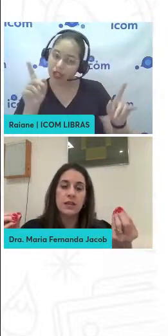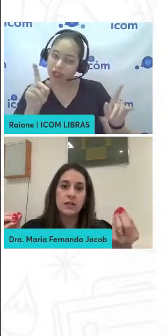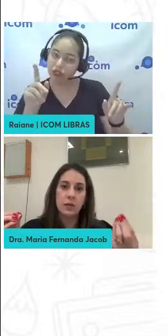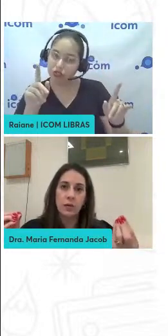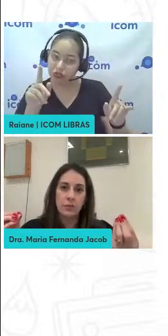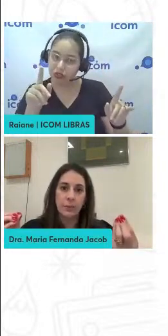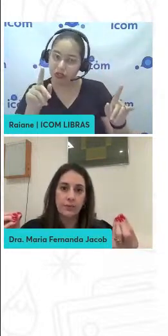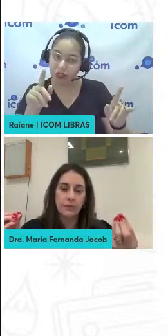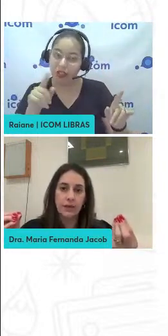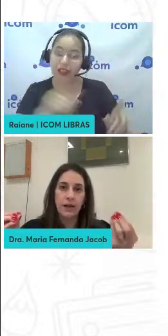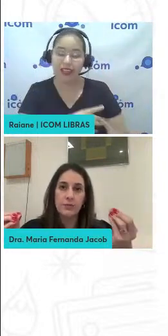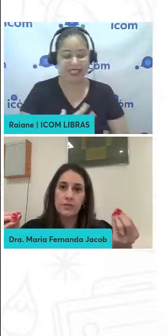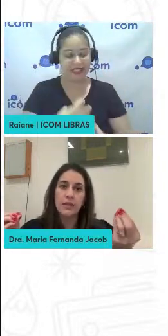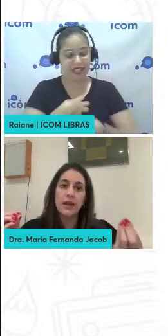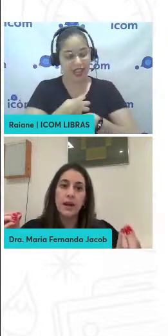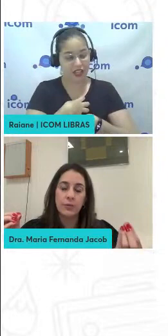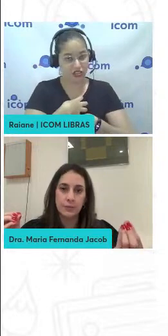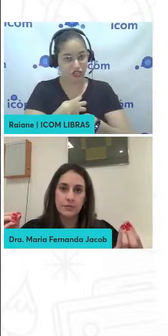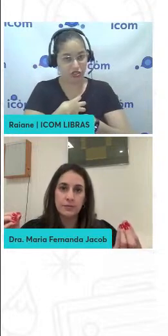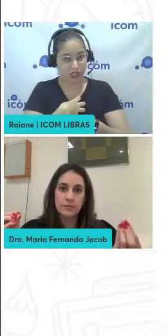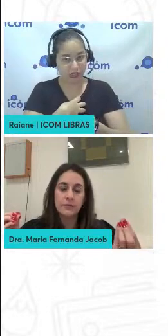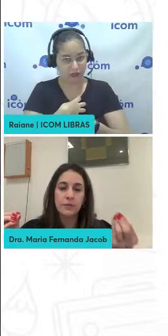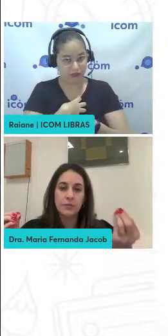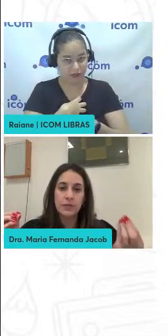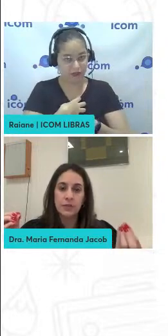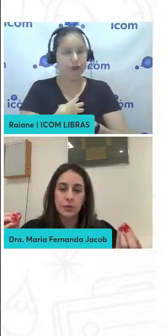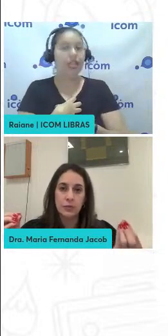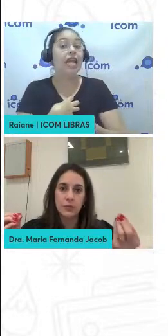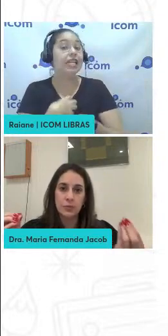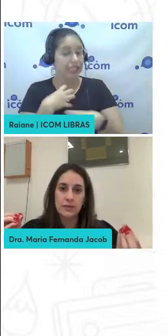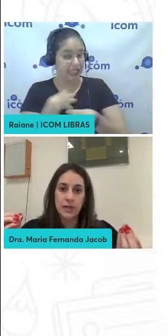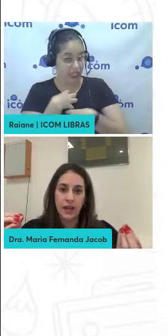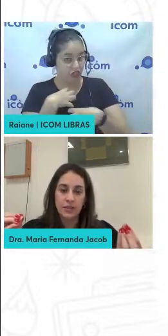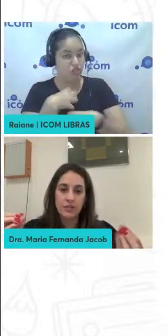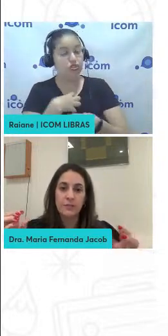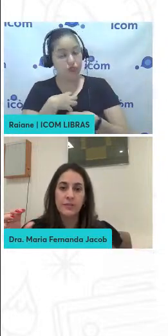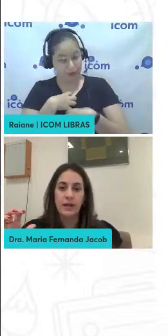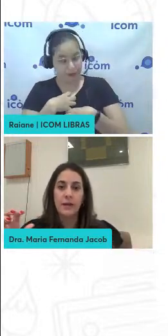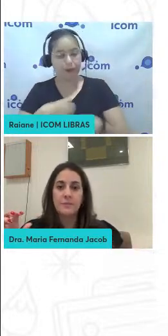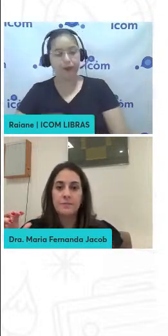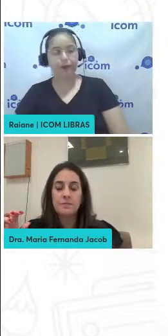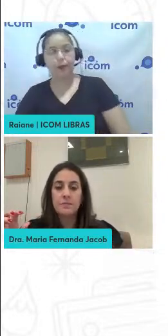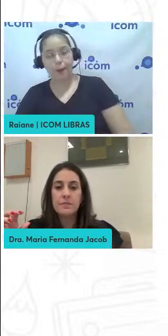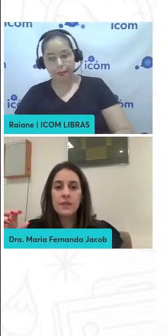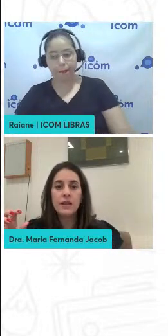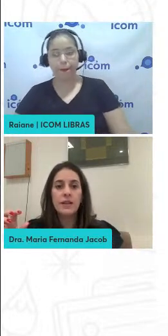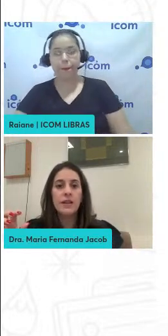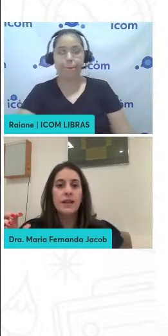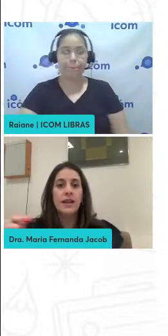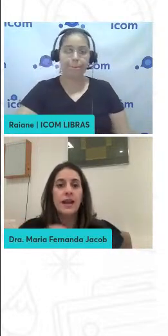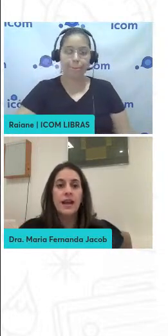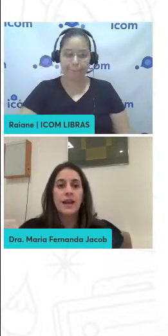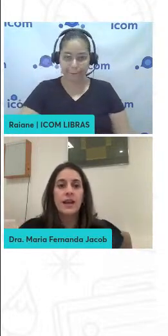um sintoma, tá? Um sinal, um sintoma de um paciente, tá?